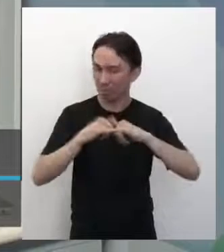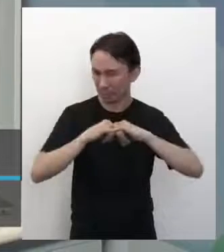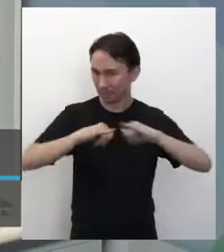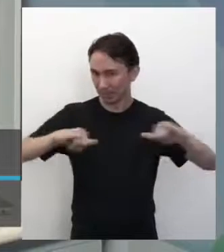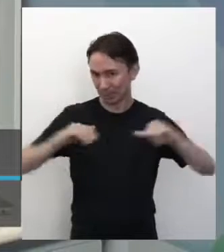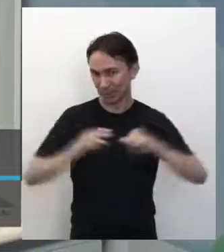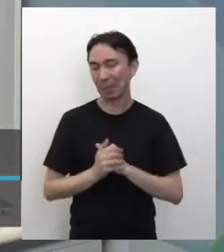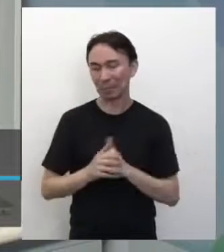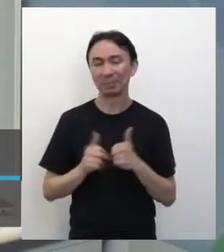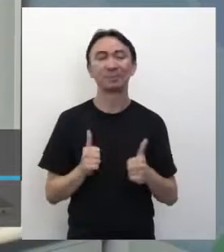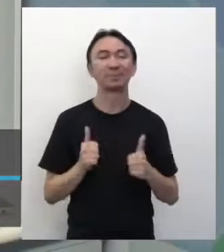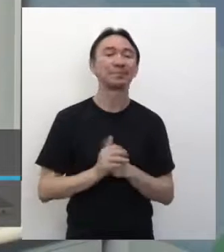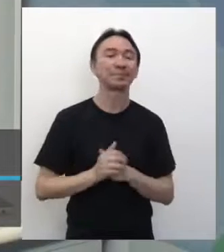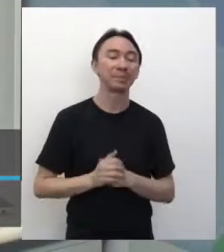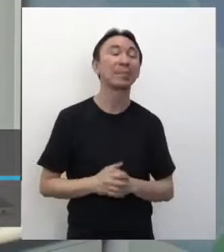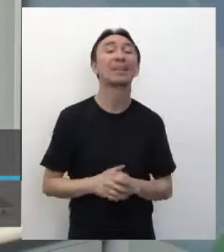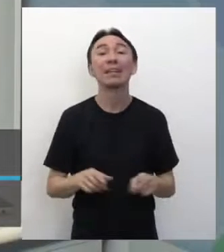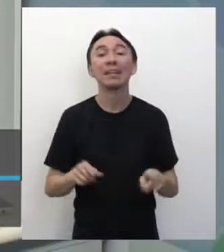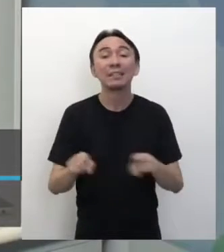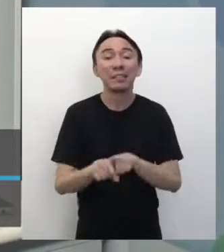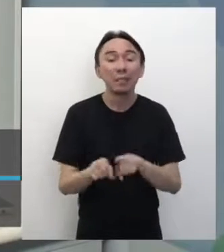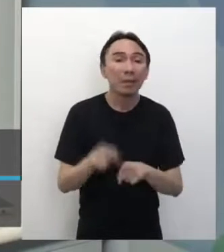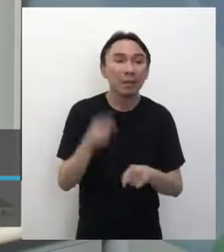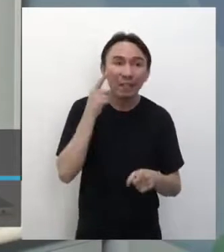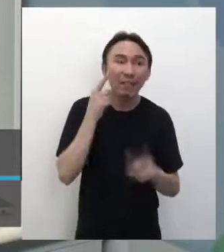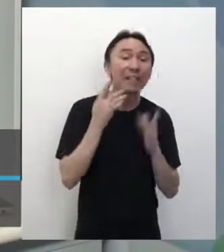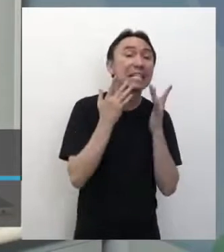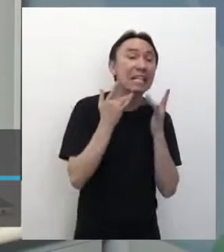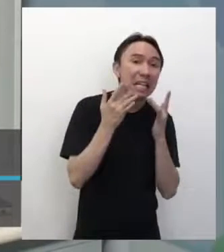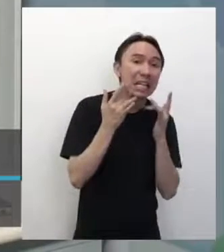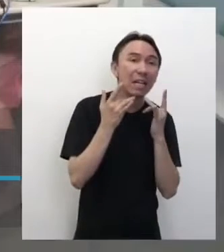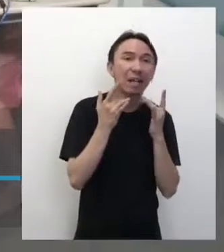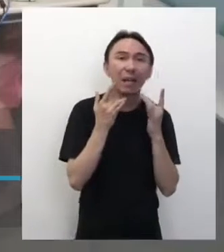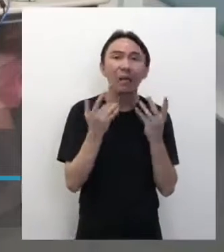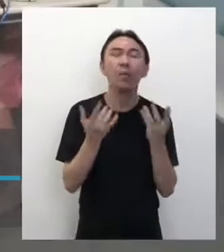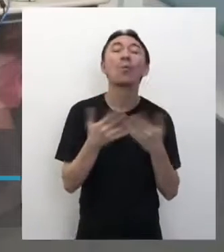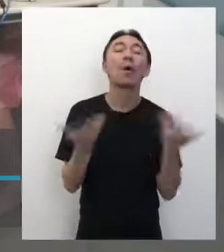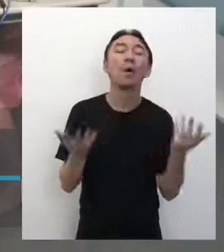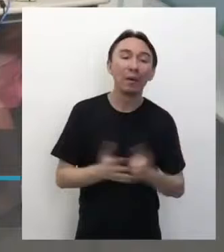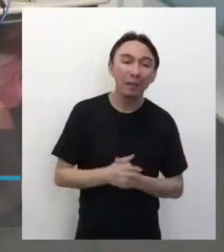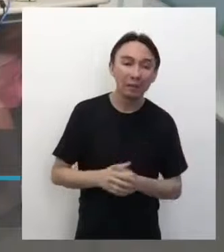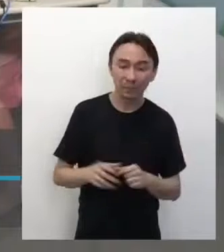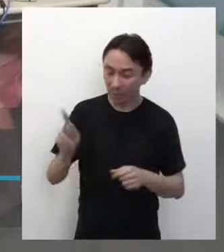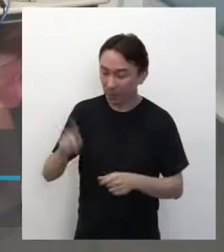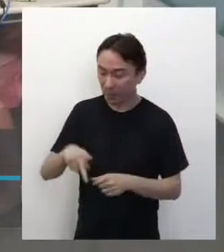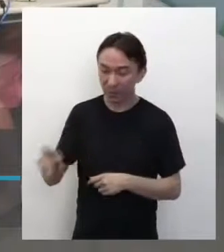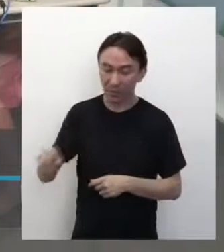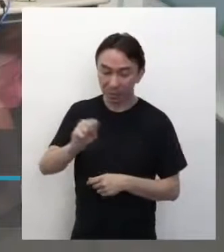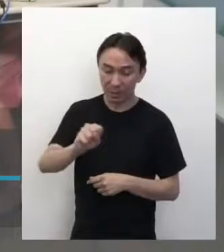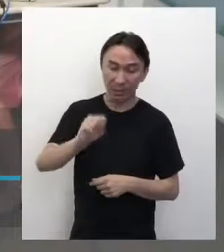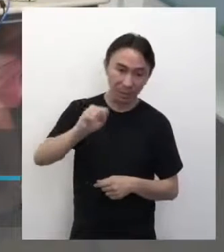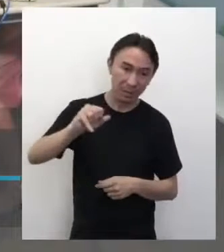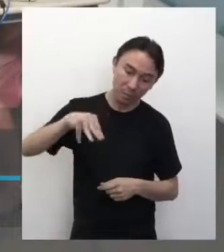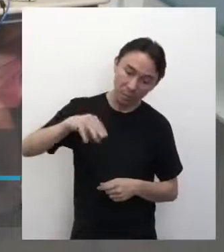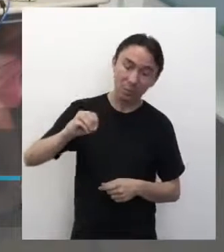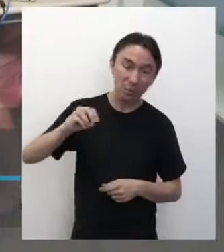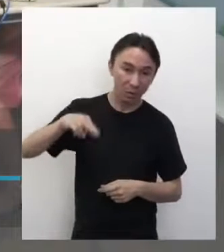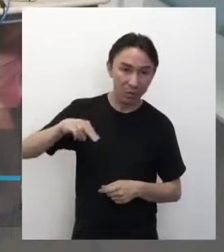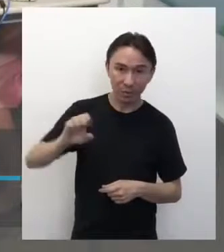lá, seguindo. O que mais que eles fariam de peças teatrais? Nós temos a Pro Simone, que fala que produziria um